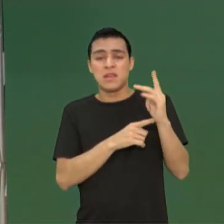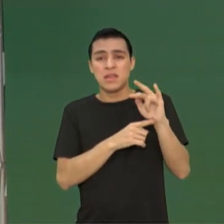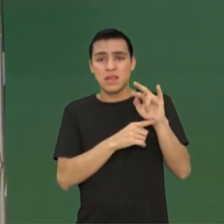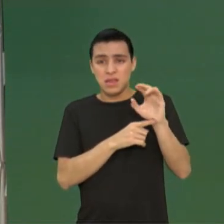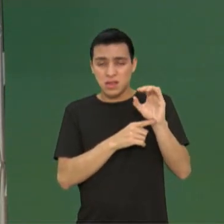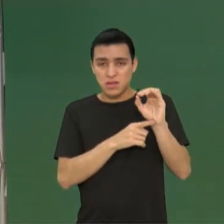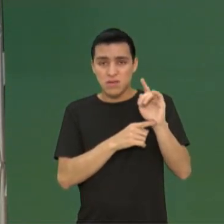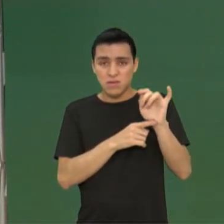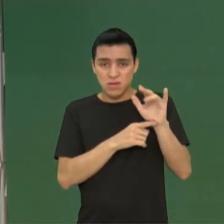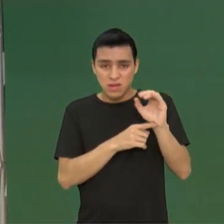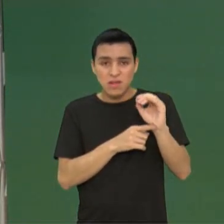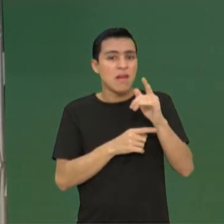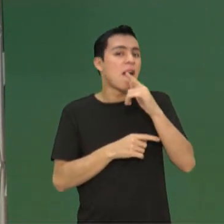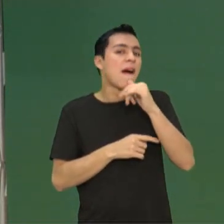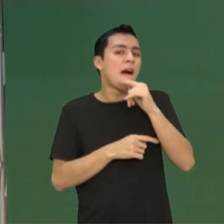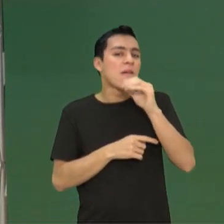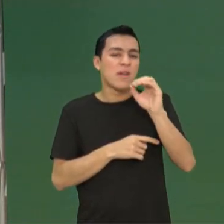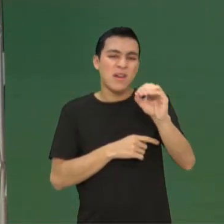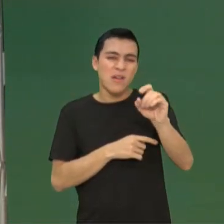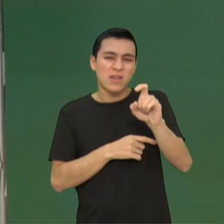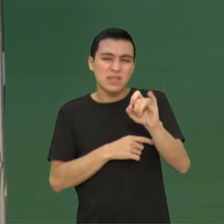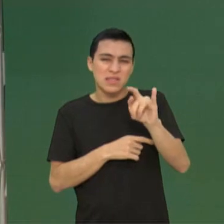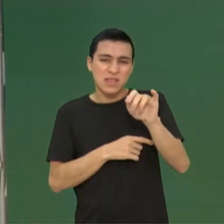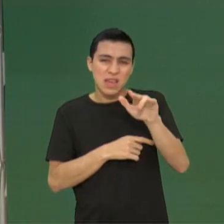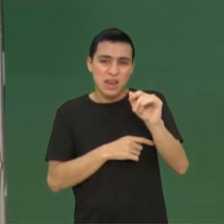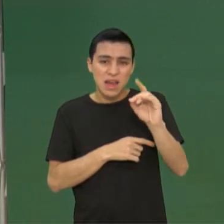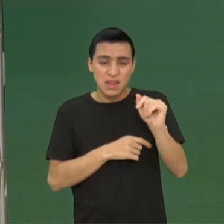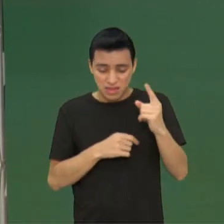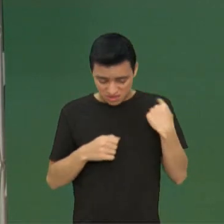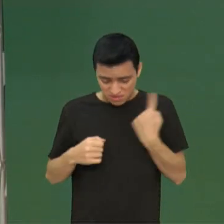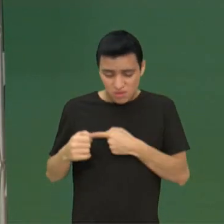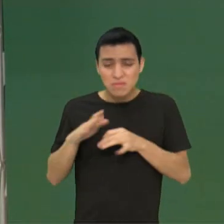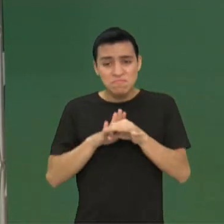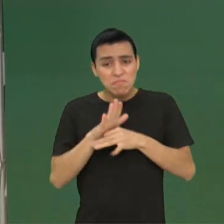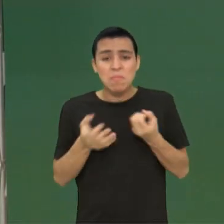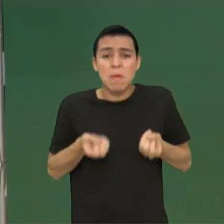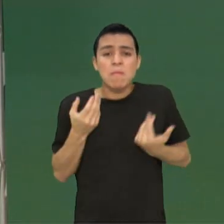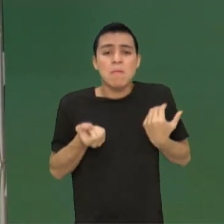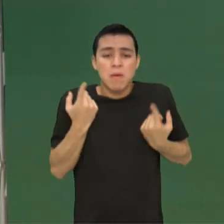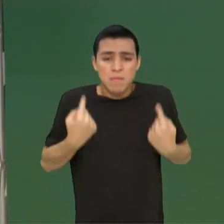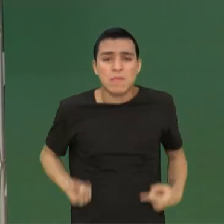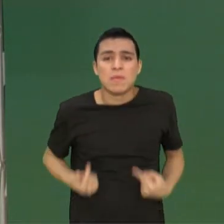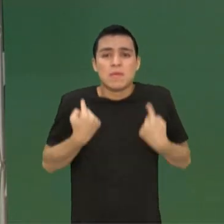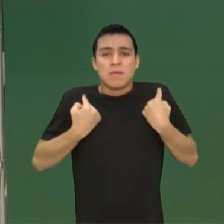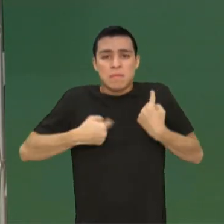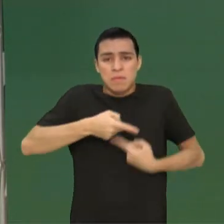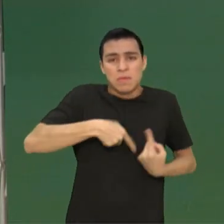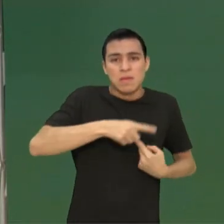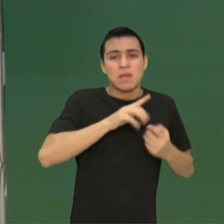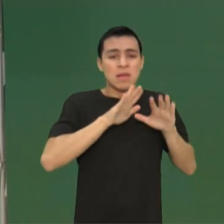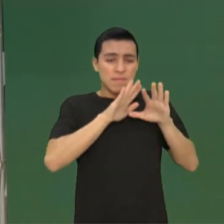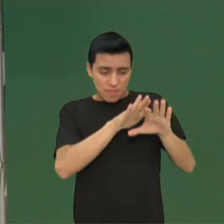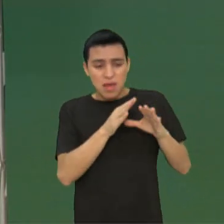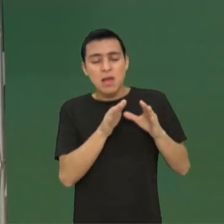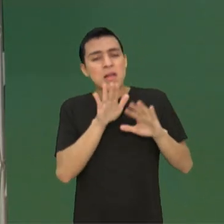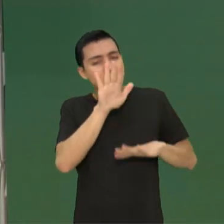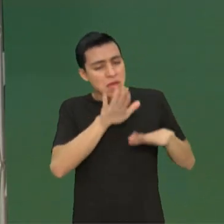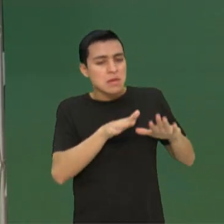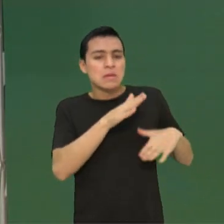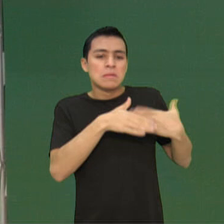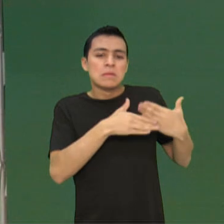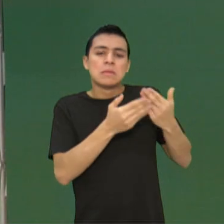chamamos popularmente de água oxigenada. Sim, as nossas células produzem água oxigenada. Só que essa água oxigenada tende a se